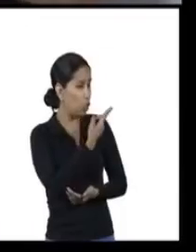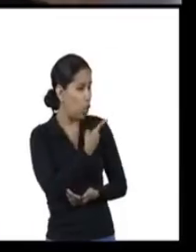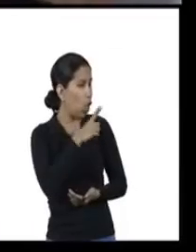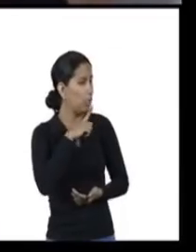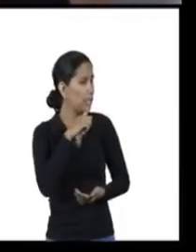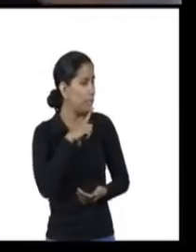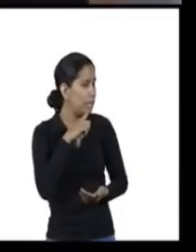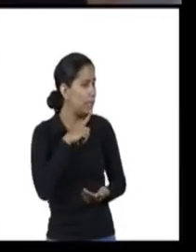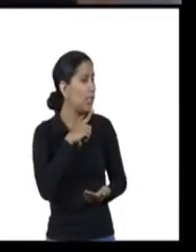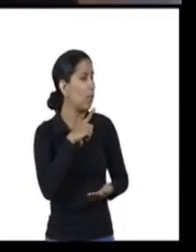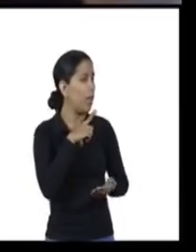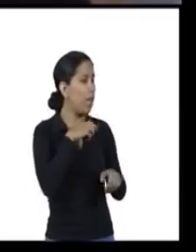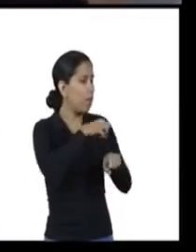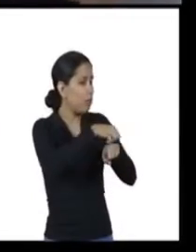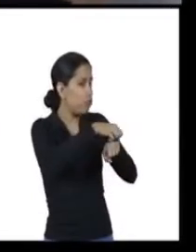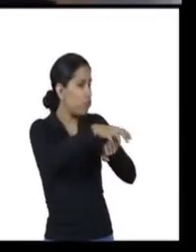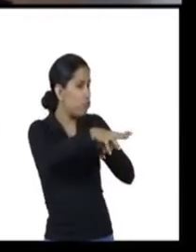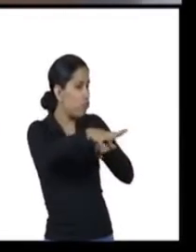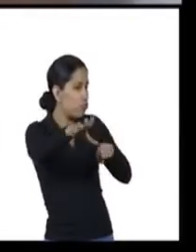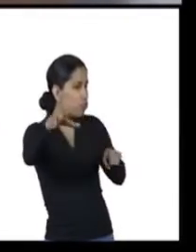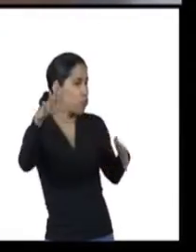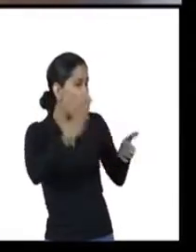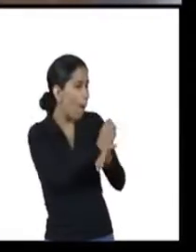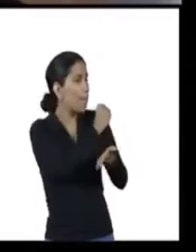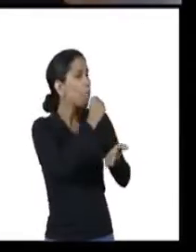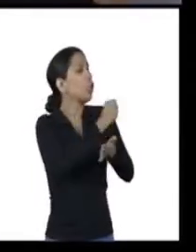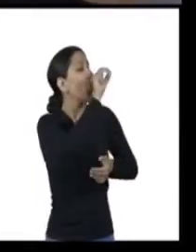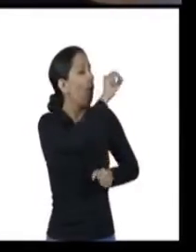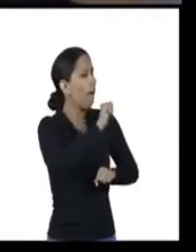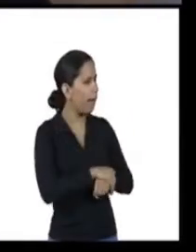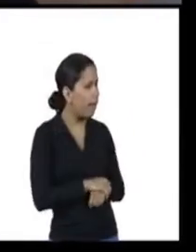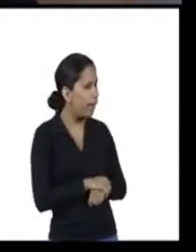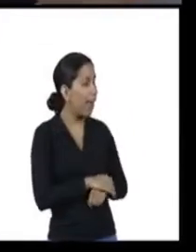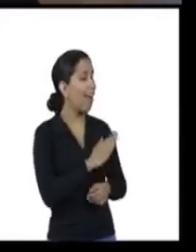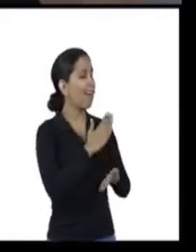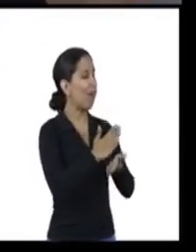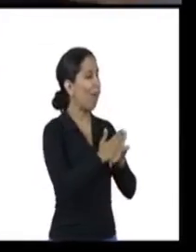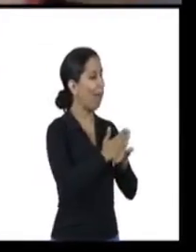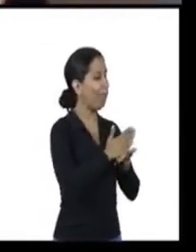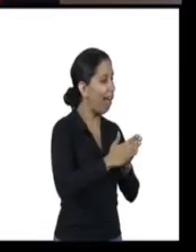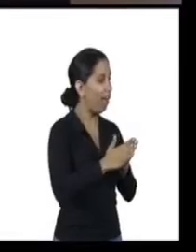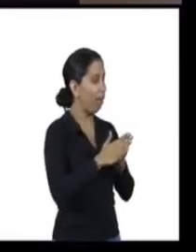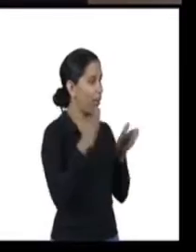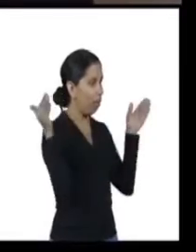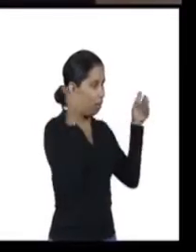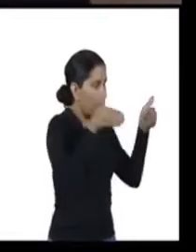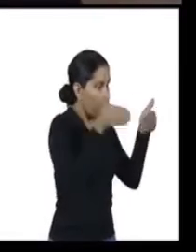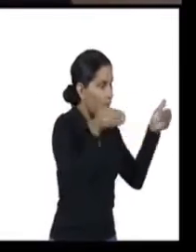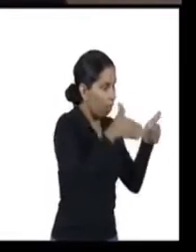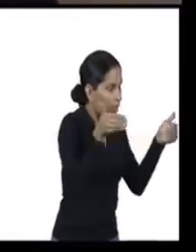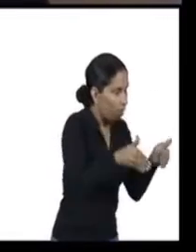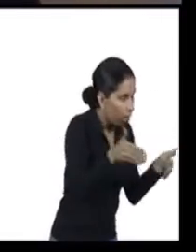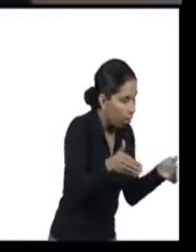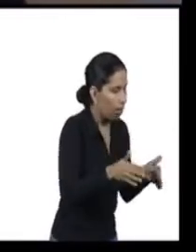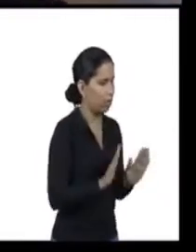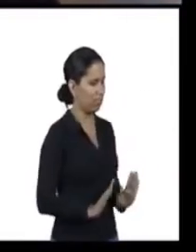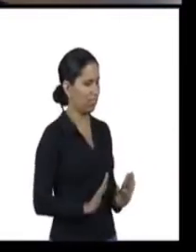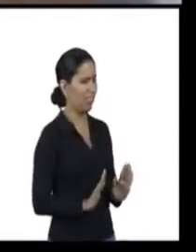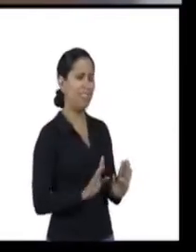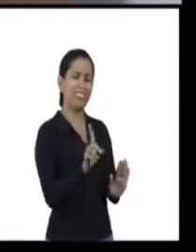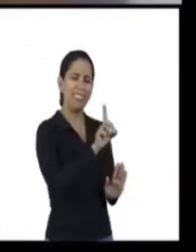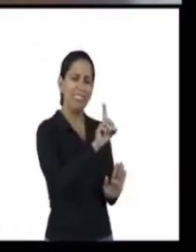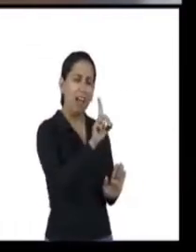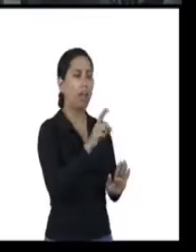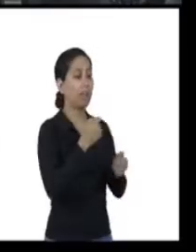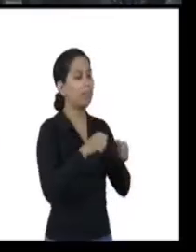muito imediatista. A gente chegar no ambiente de trabalho e logo começar, exatamente, sem se preocupar em preparar para aquilo que